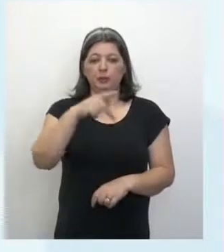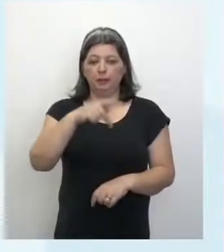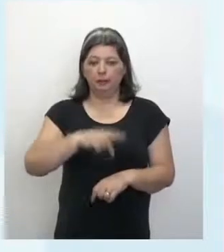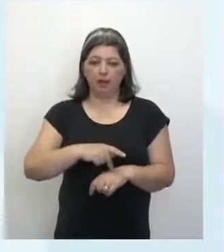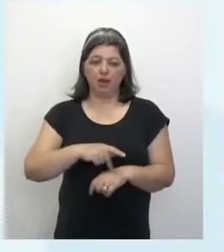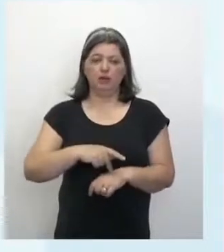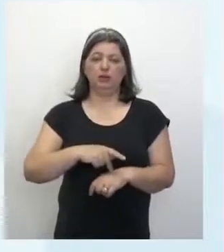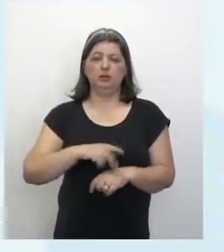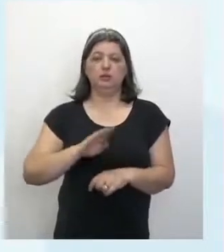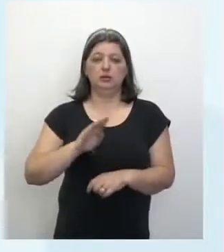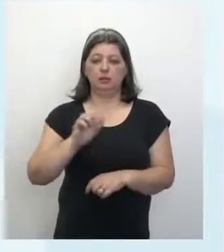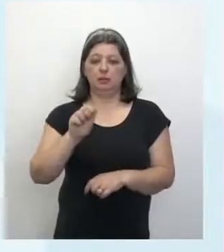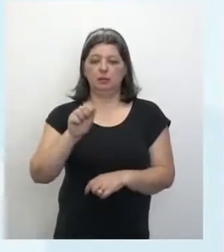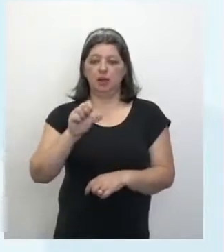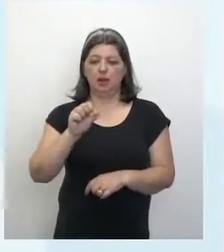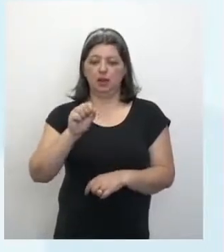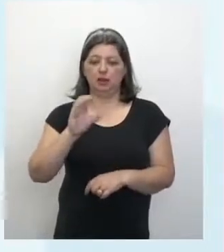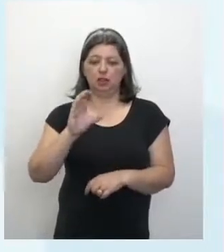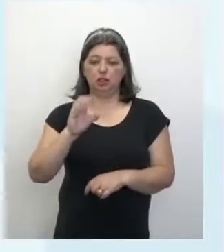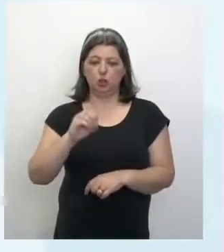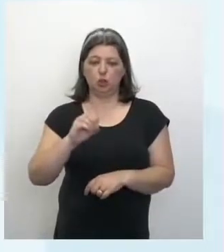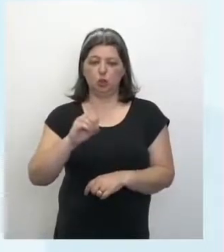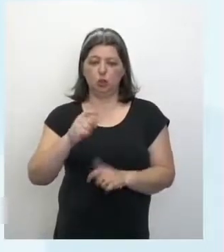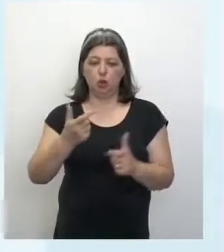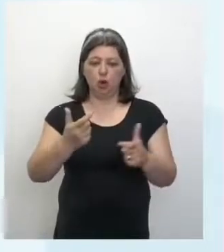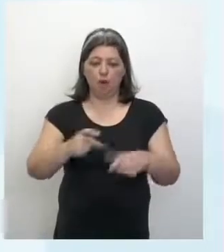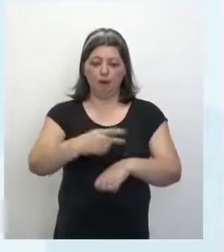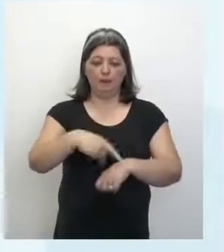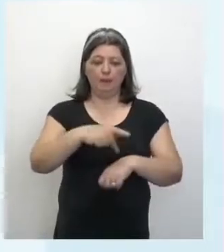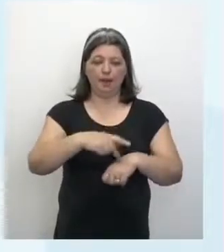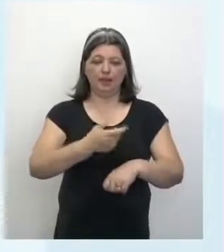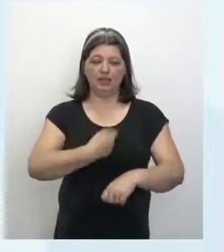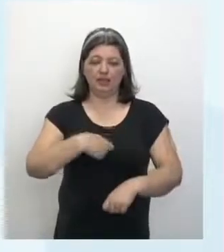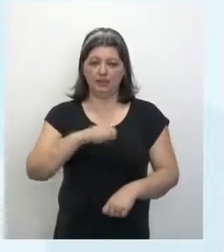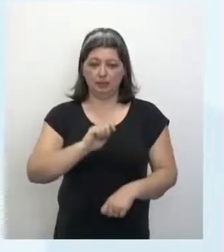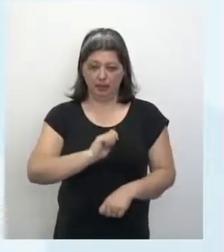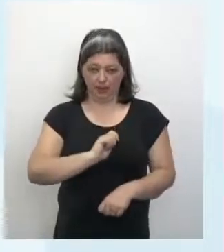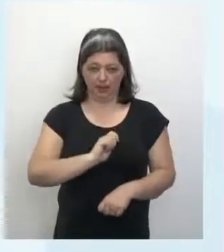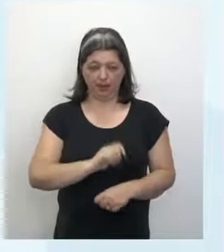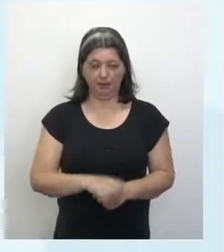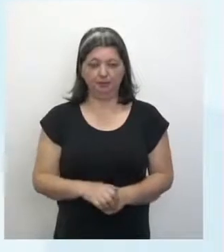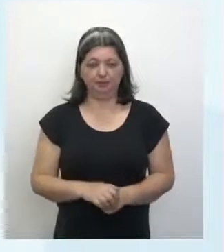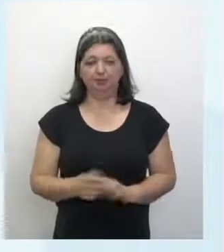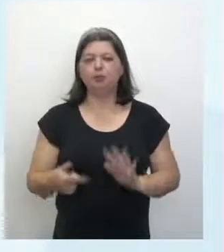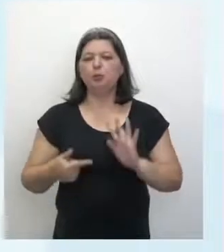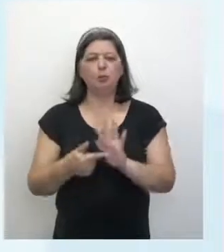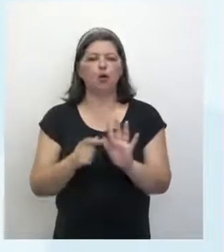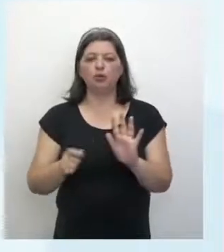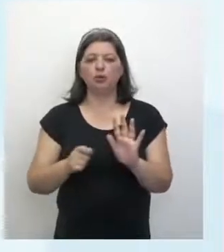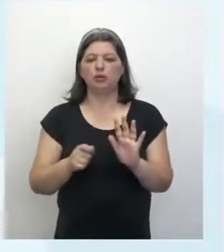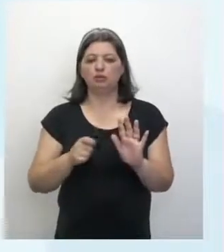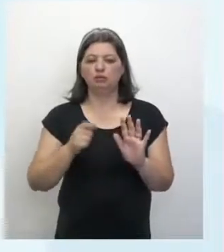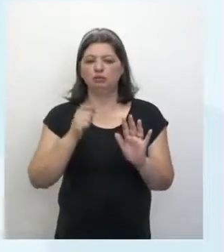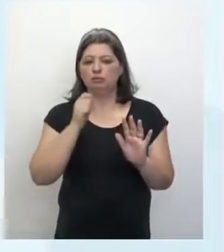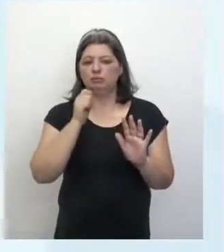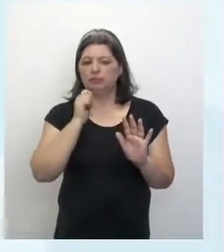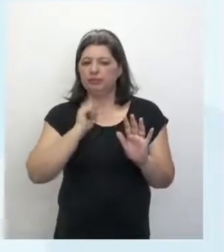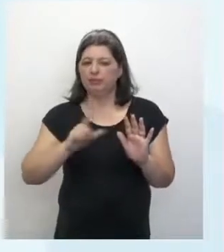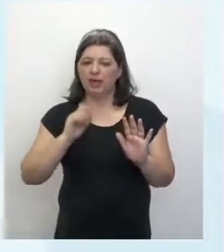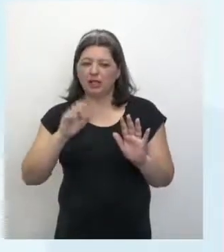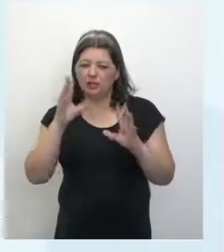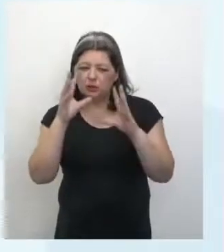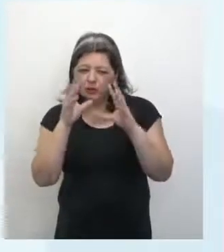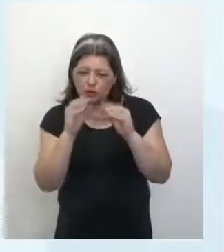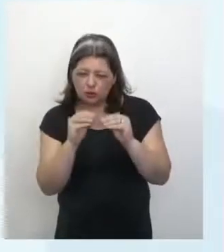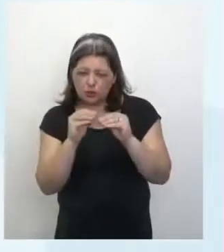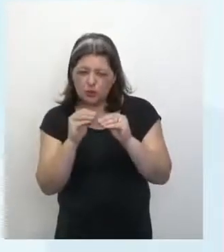fica na Espanha. A gente está vendo lá o mapa da direita, né, o mapa de localização, que mostra lá o azulzinho escuro, né? Então está no extremo